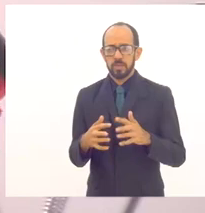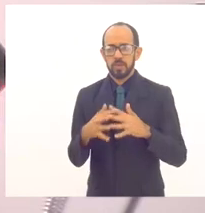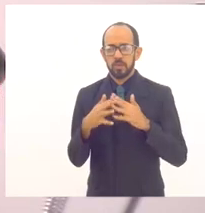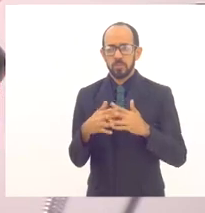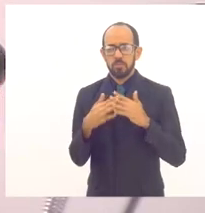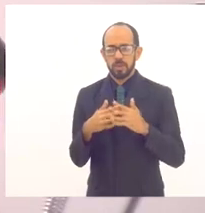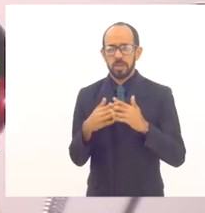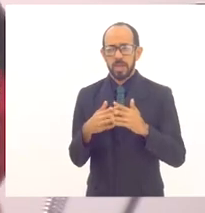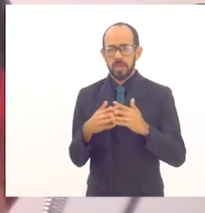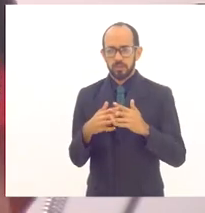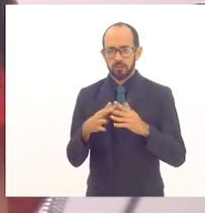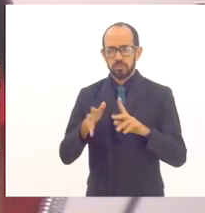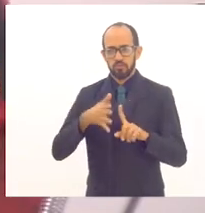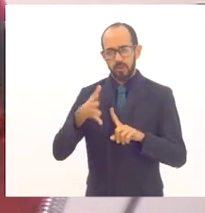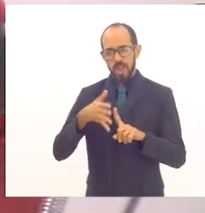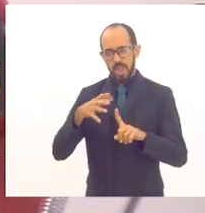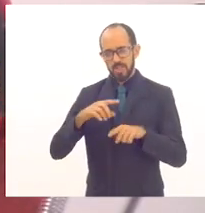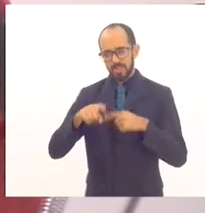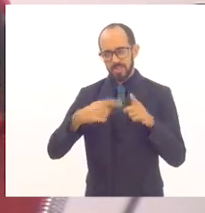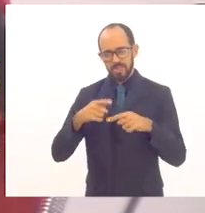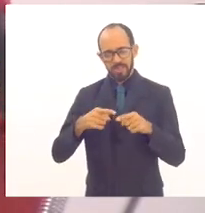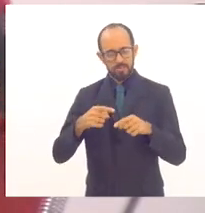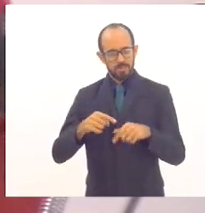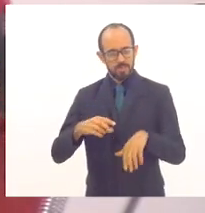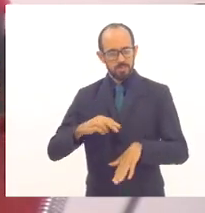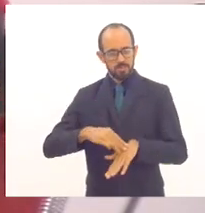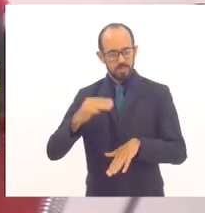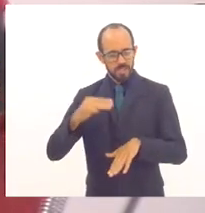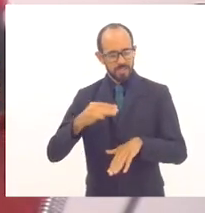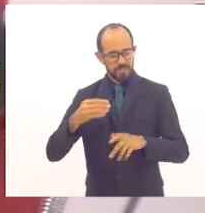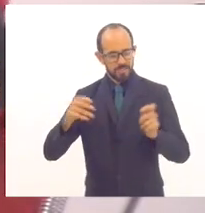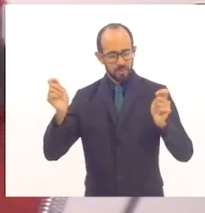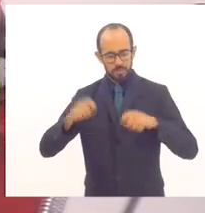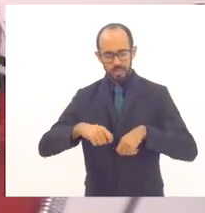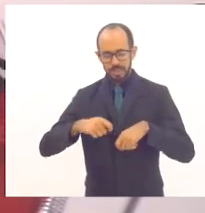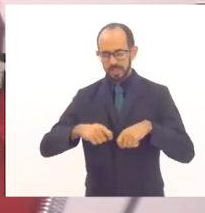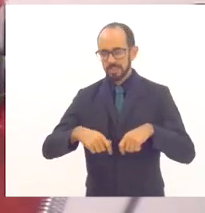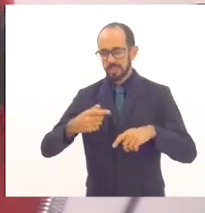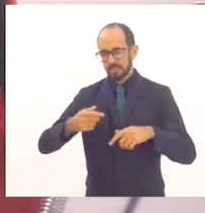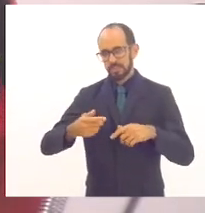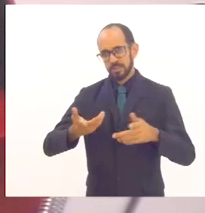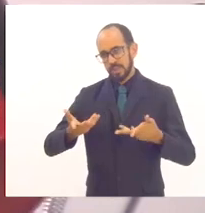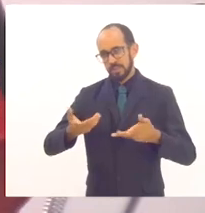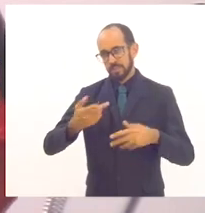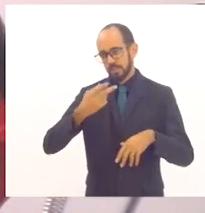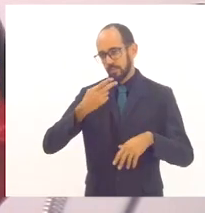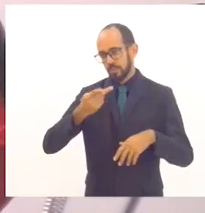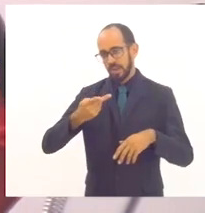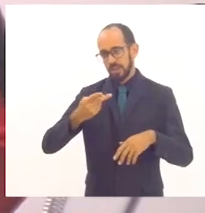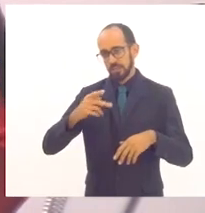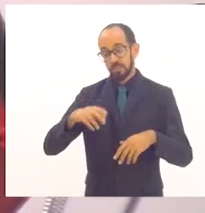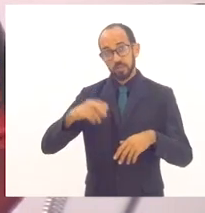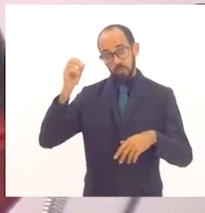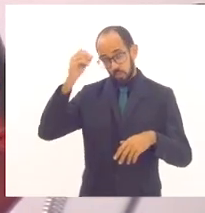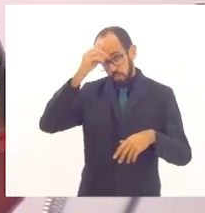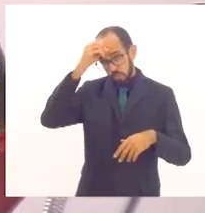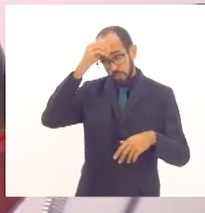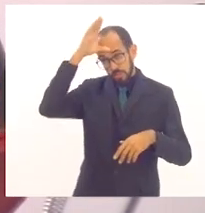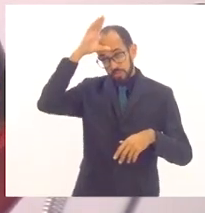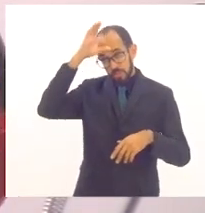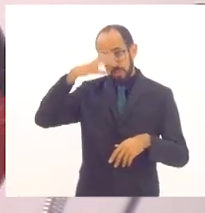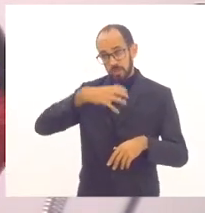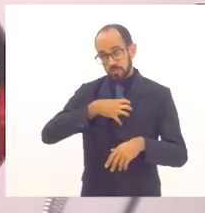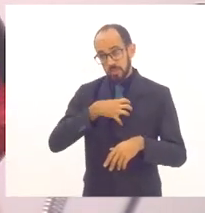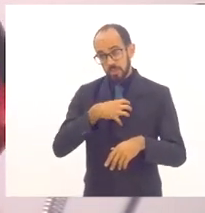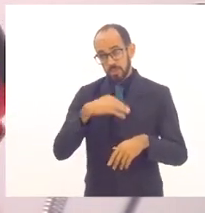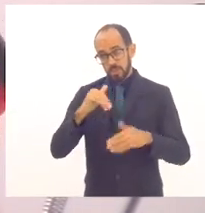depois de falas, né, tão competentes, né, com pessoas tão capazes, tamanho know-how, ao qual eu me sinto o